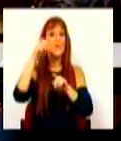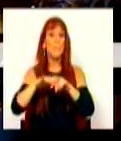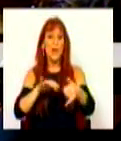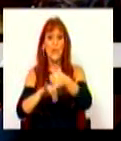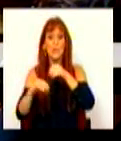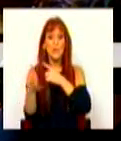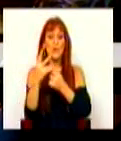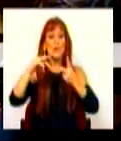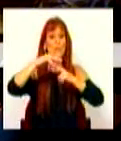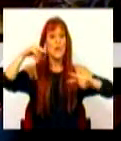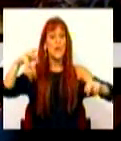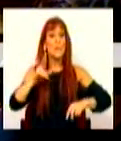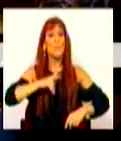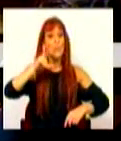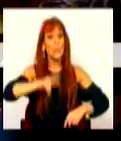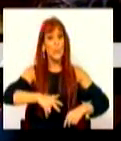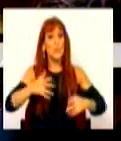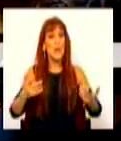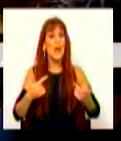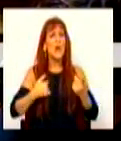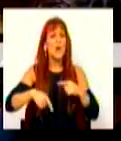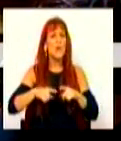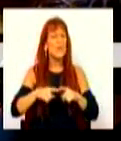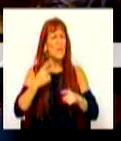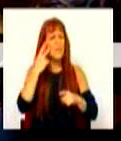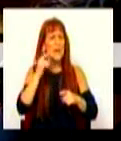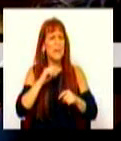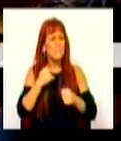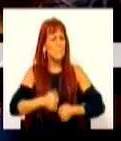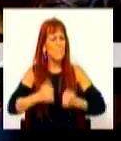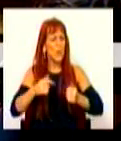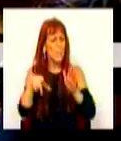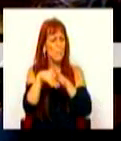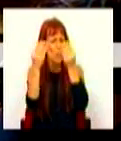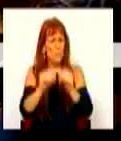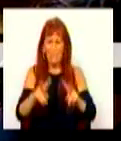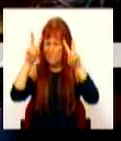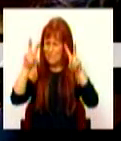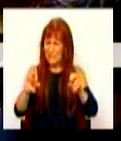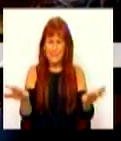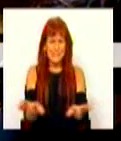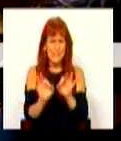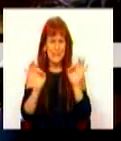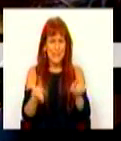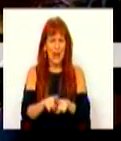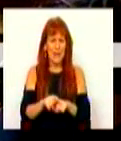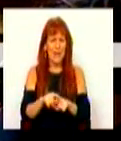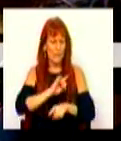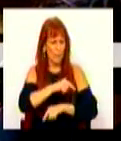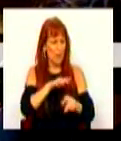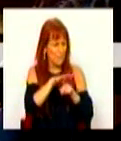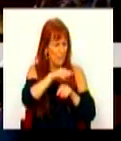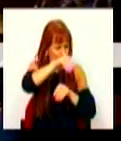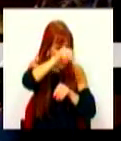Associação Nacional de Municípios Portugueses, não se afigura profícuo legislar numa matéria de forte incidência local sem